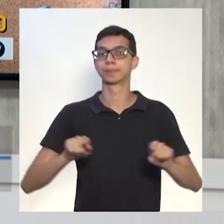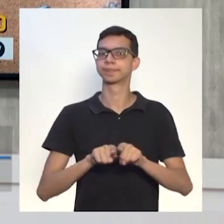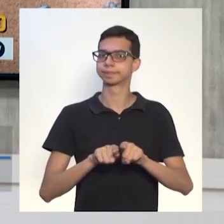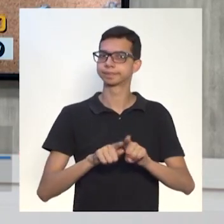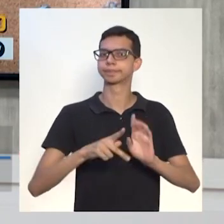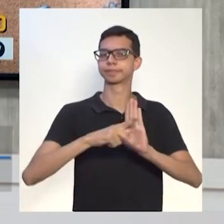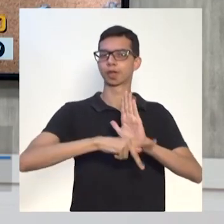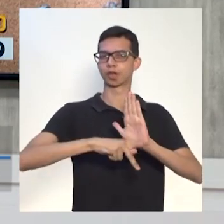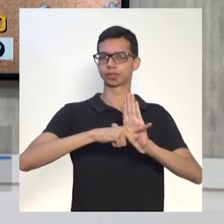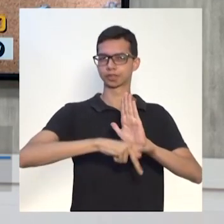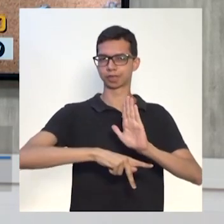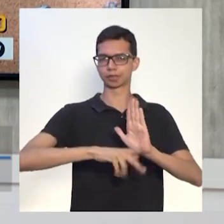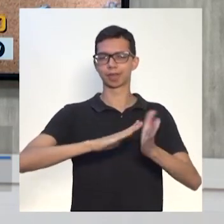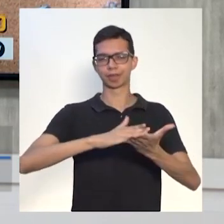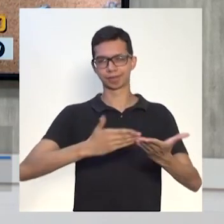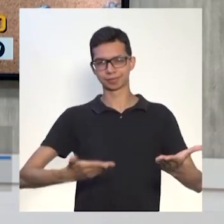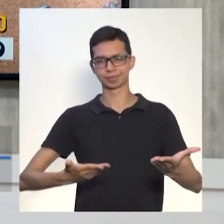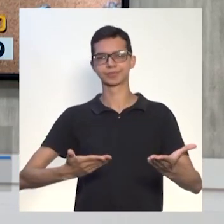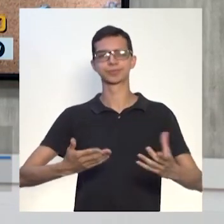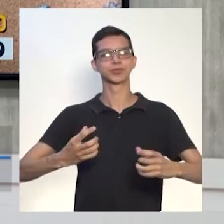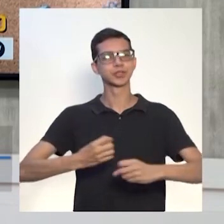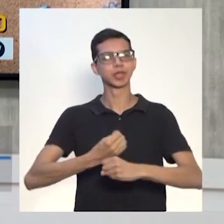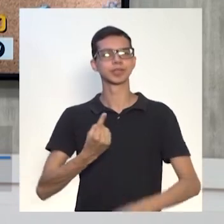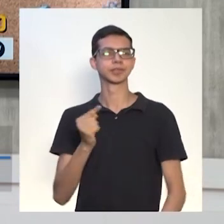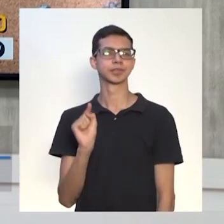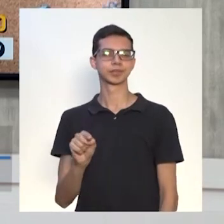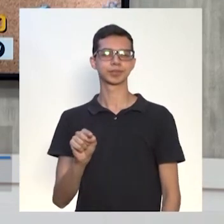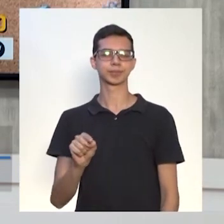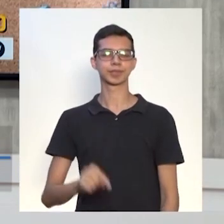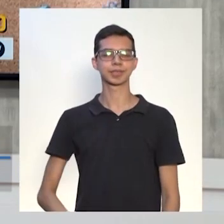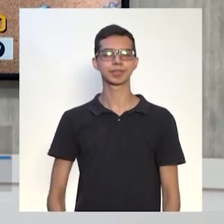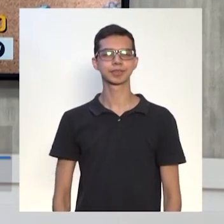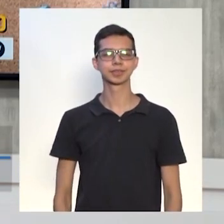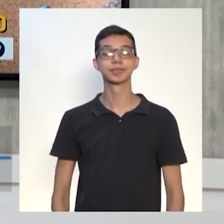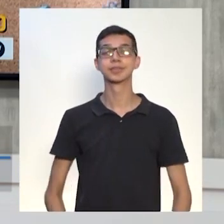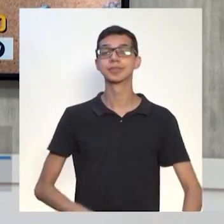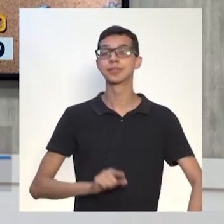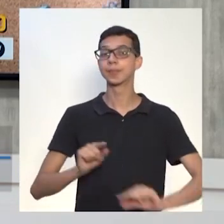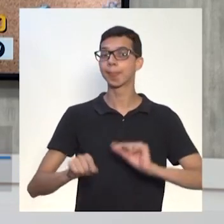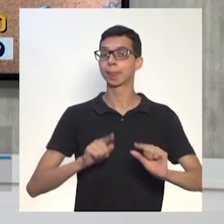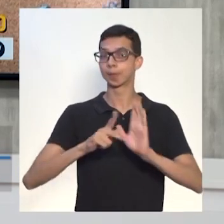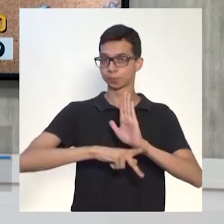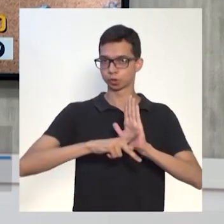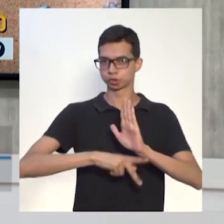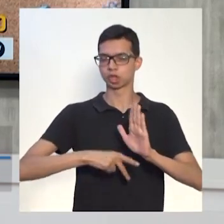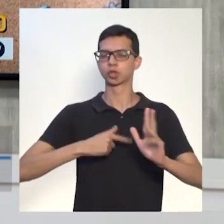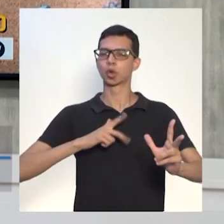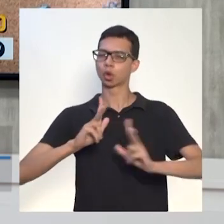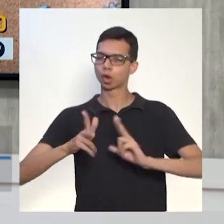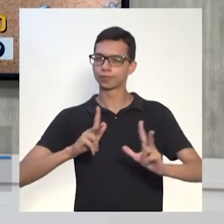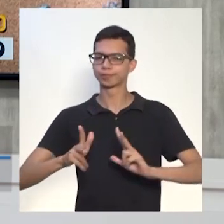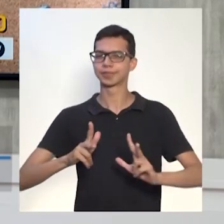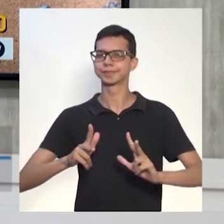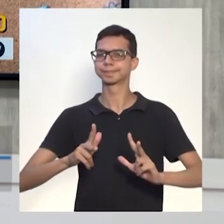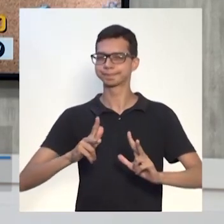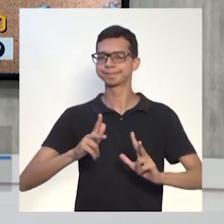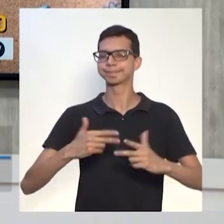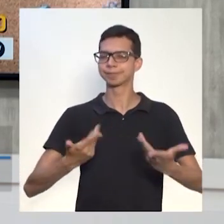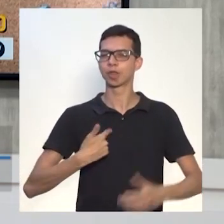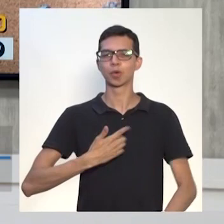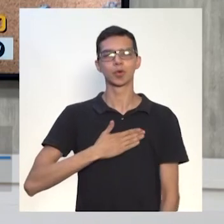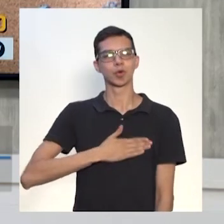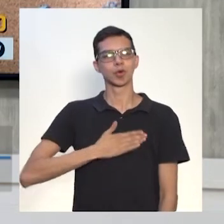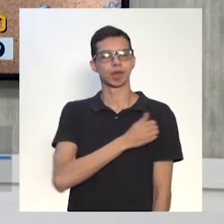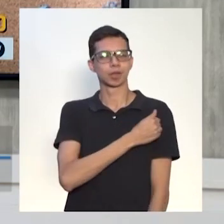Redação Nota 1000, estou muito feliz de poder participar com vocês desse projeto, espero que a gente consiga se aproximar, as redes sociais estão aí, eu gosto muito quando os alunos